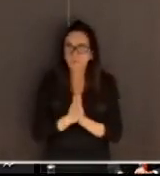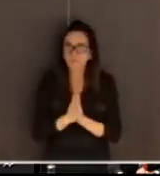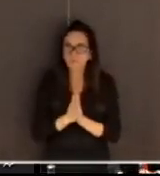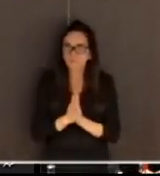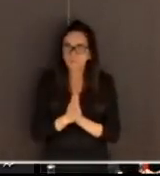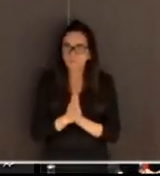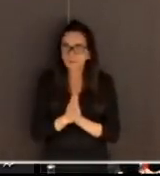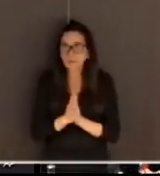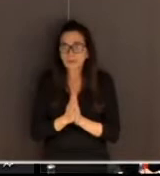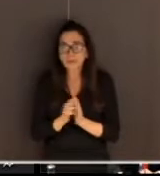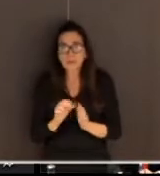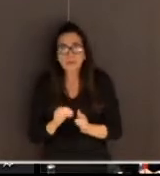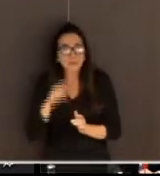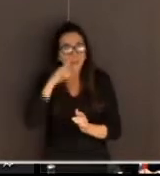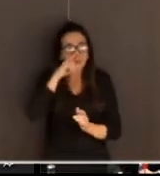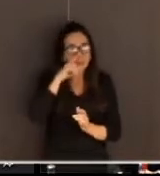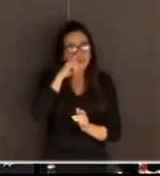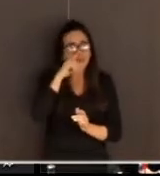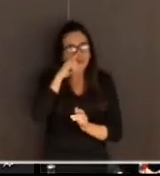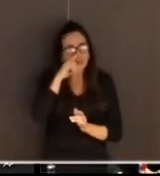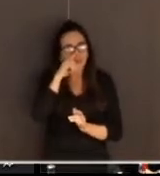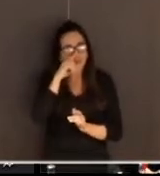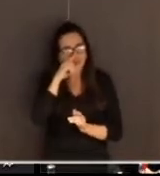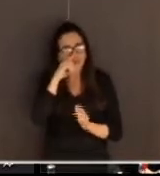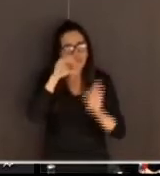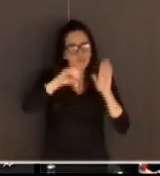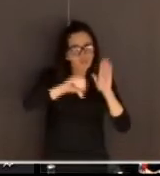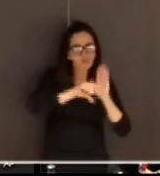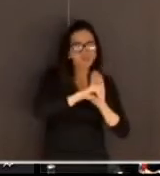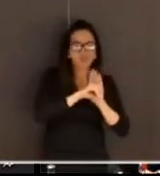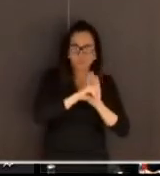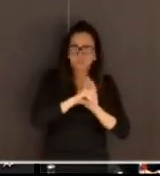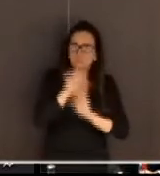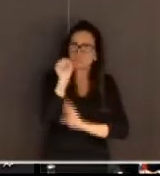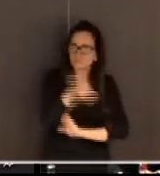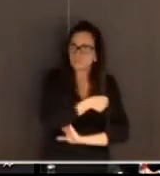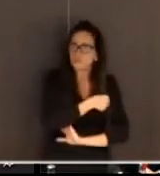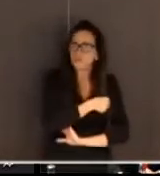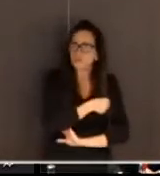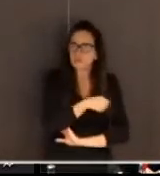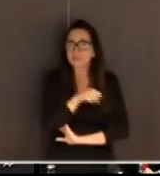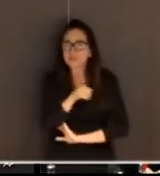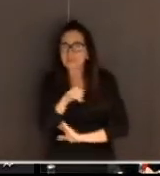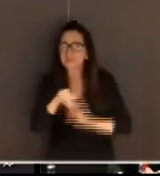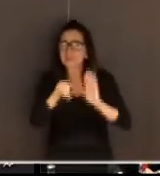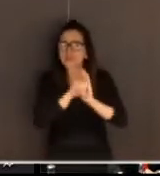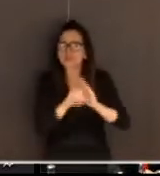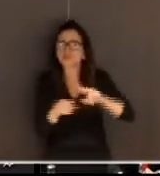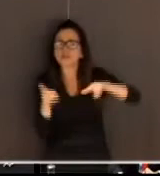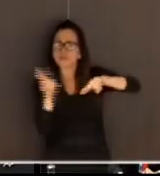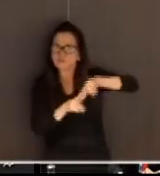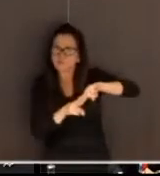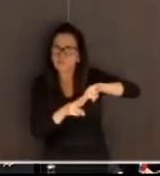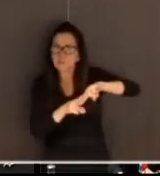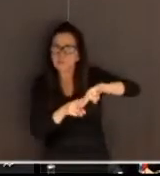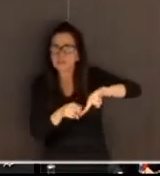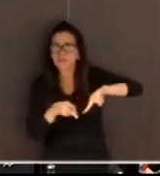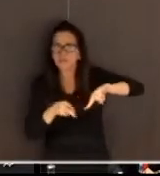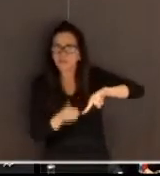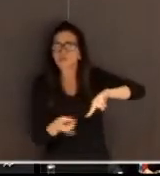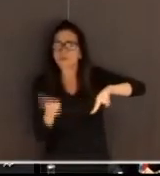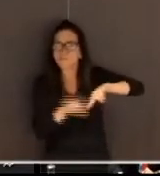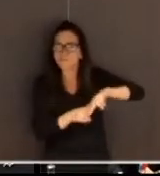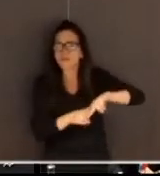provavelmente cometeu crime. Se ele é perigoso, ele tem de ficar preso. E para ele ficar preso, ele tem que ser condenado. Ao final,